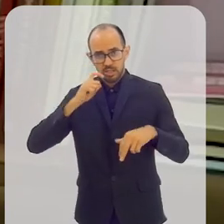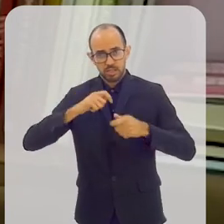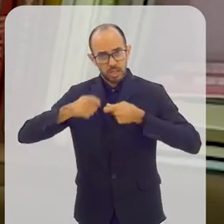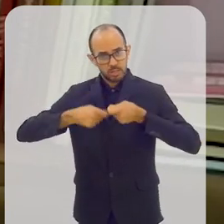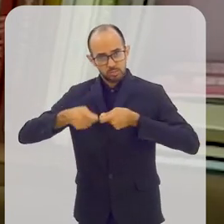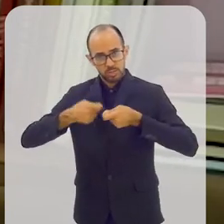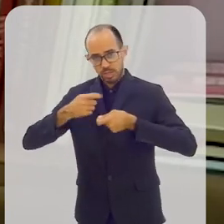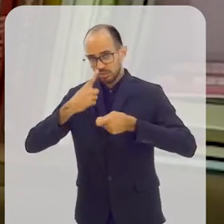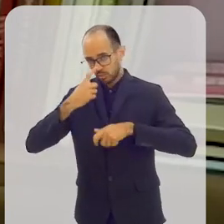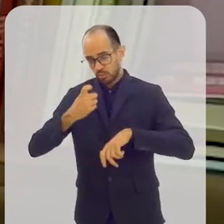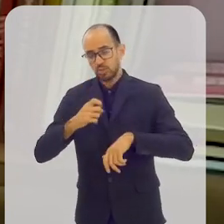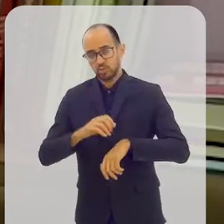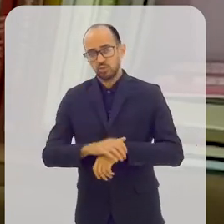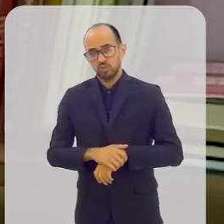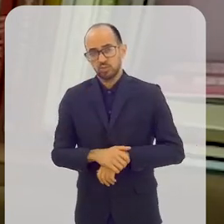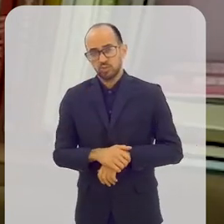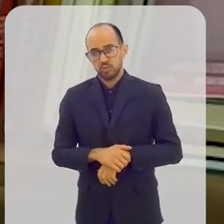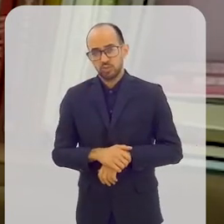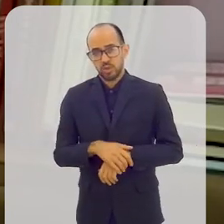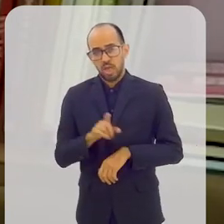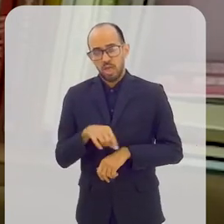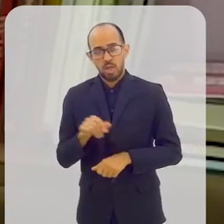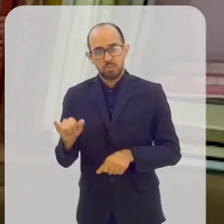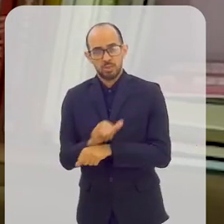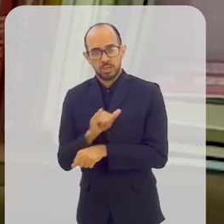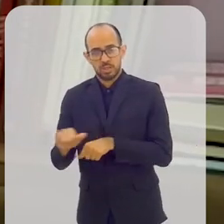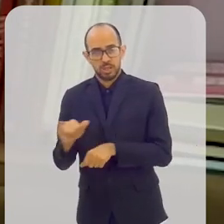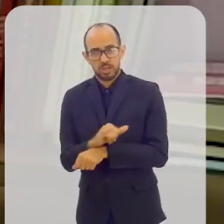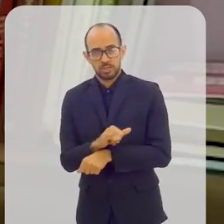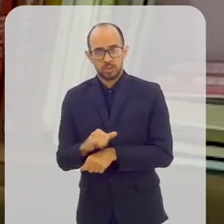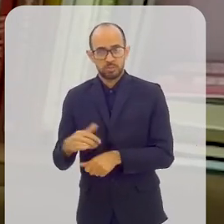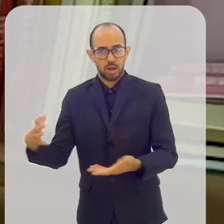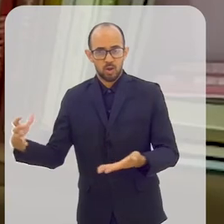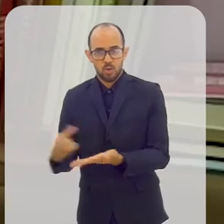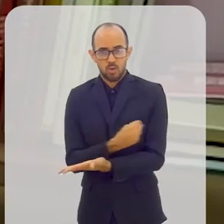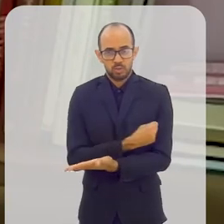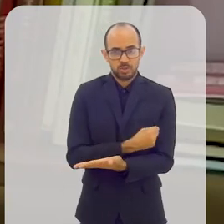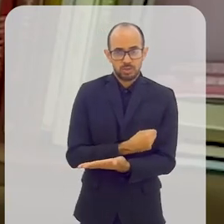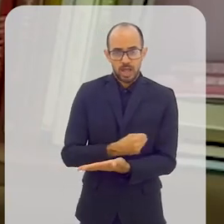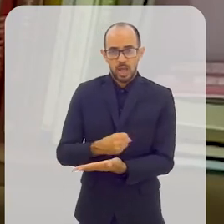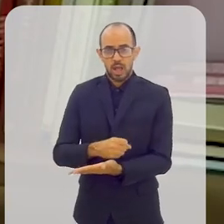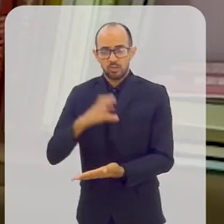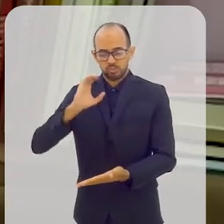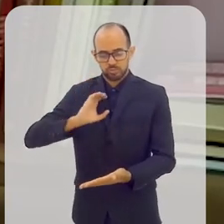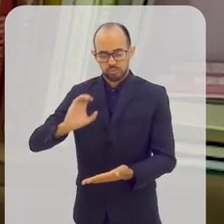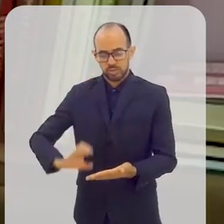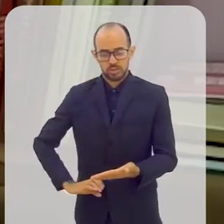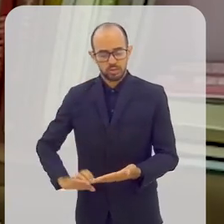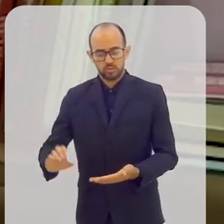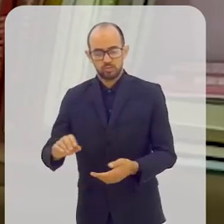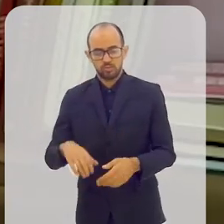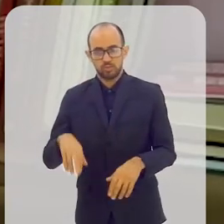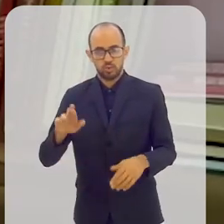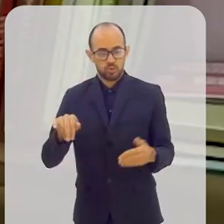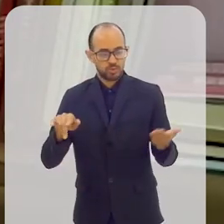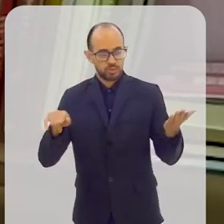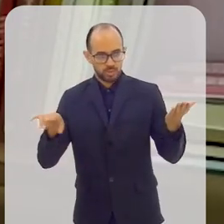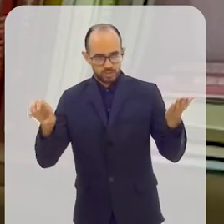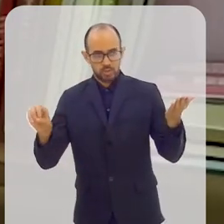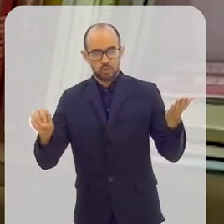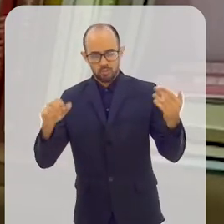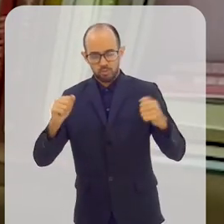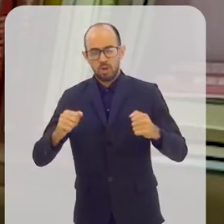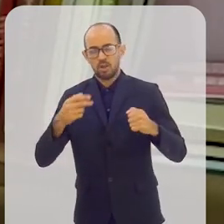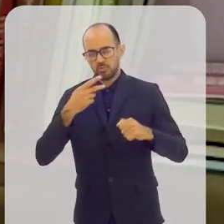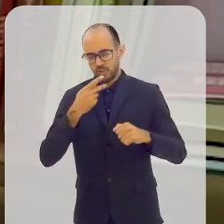resíduo. Na verdade, é um instrumento para criar um cidadão. E o Rodrigo vai